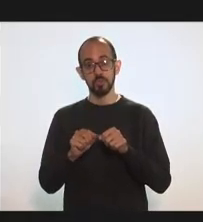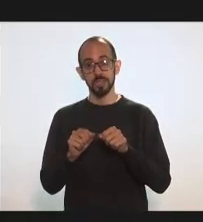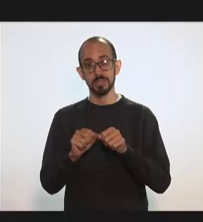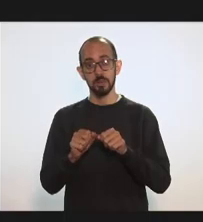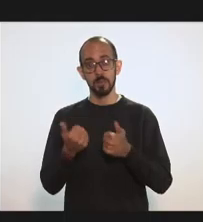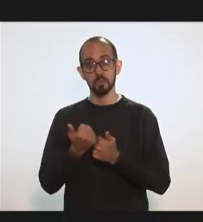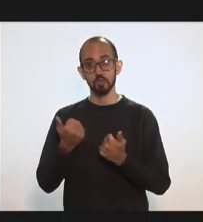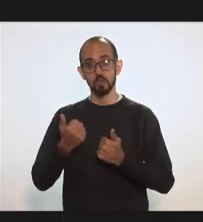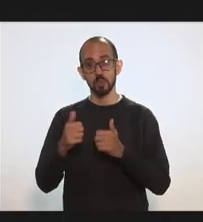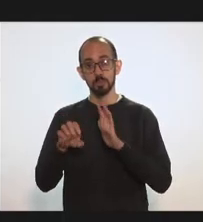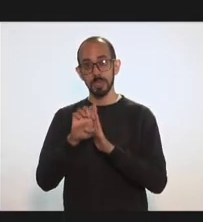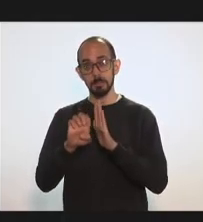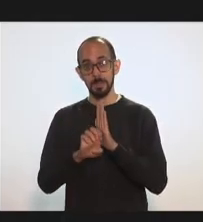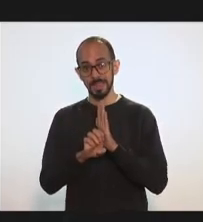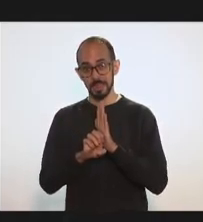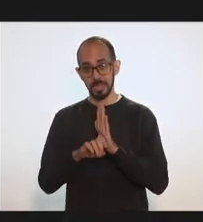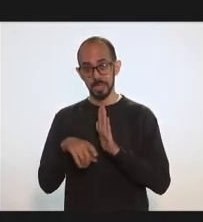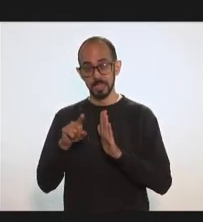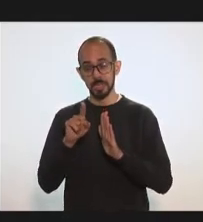98.